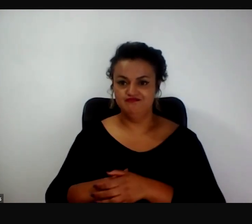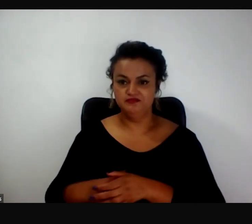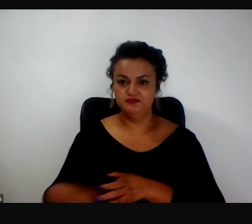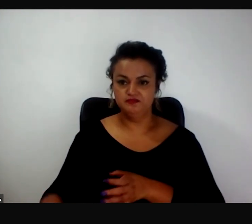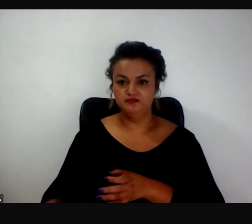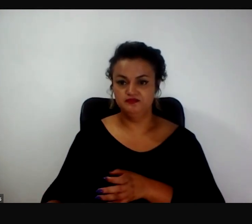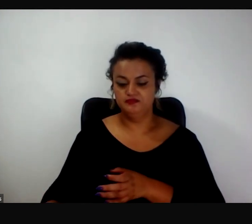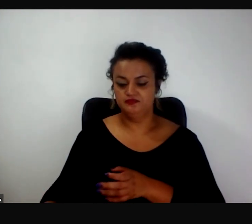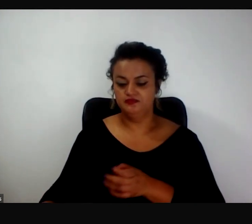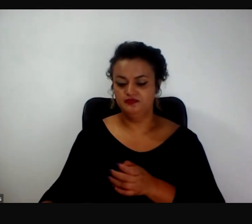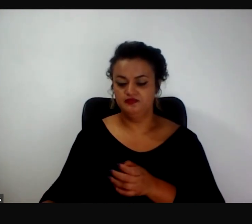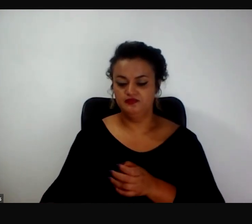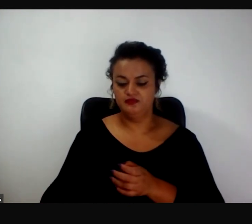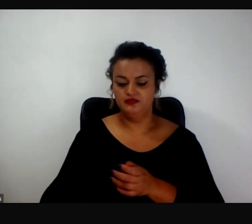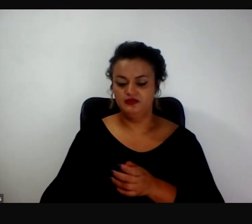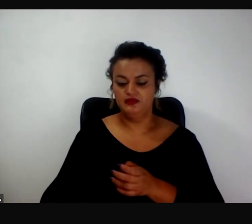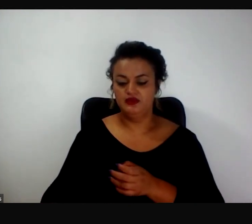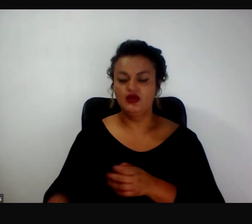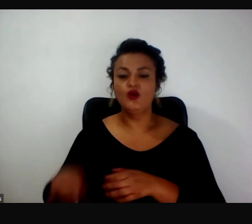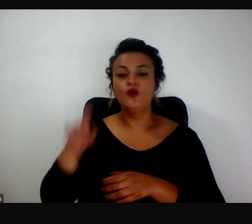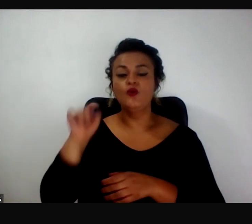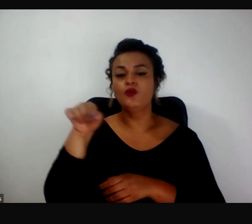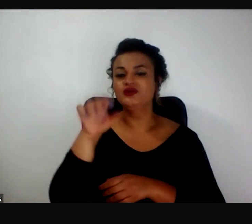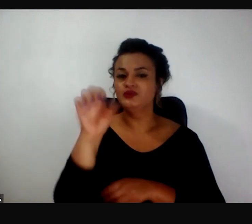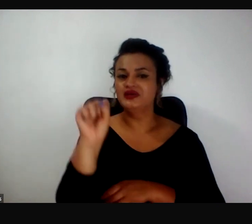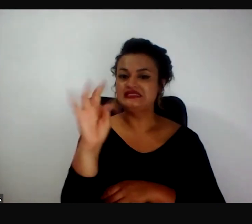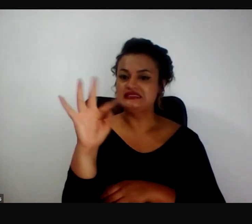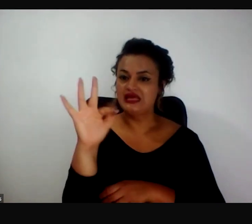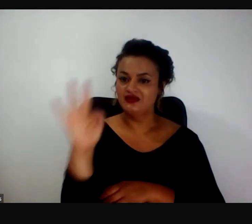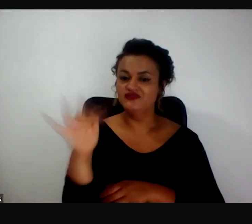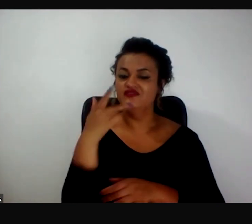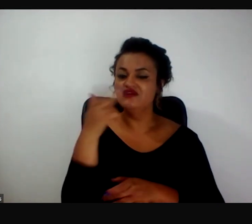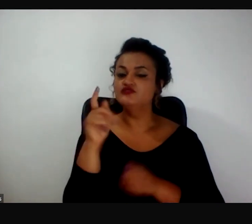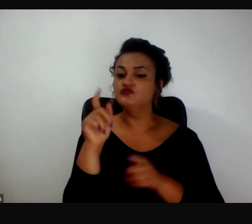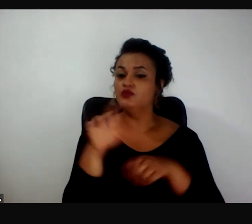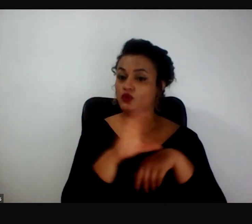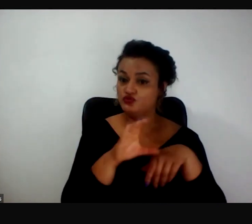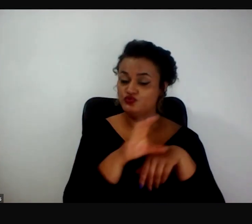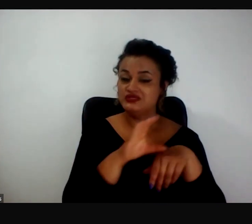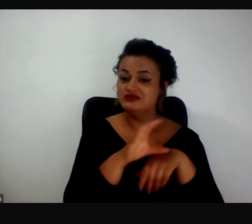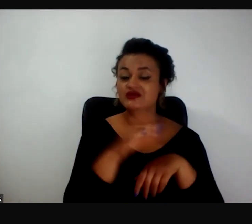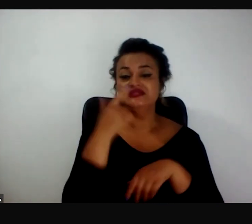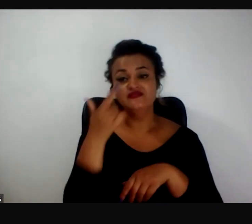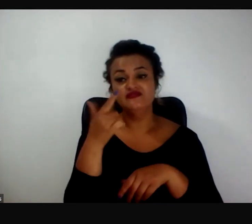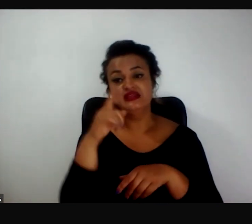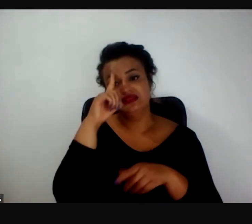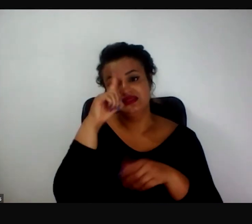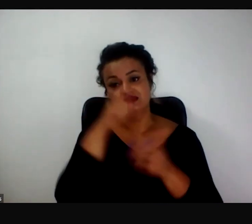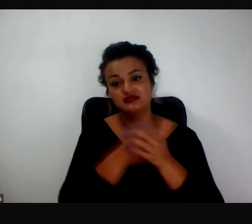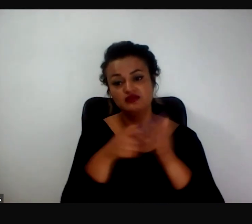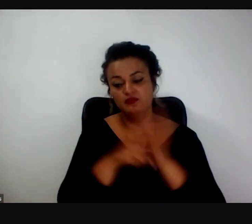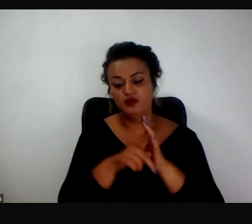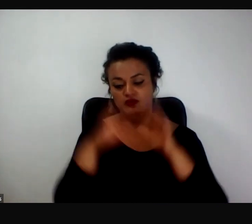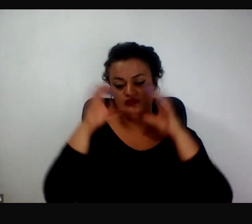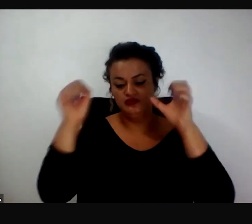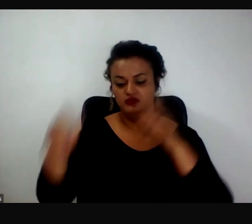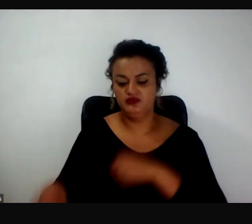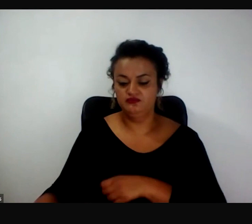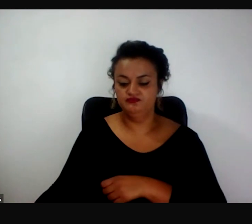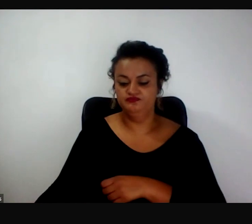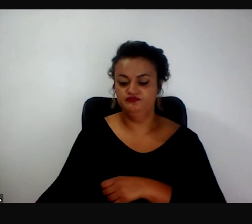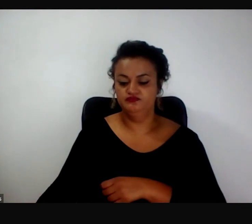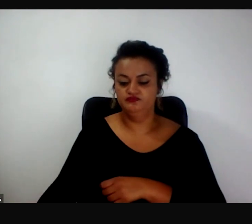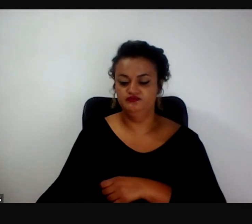as decisões do Supremo quando pensamos em controle de constitucionalidade, eles olham para as decisões do Tribunal Internacional quando